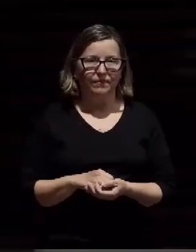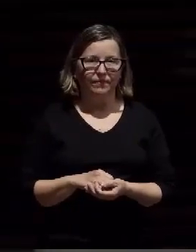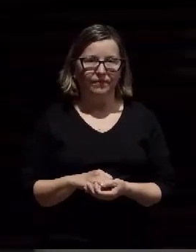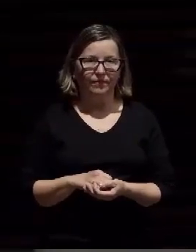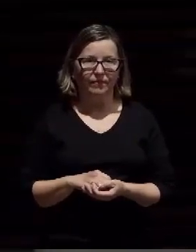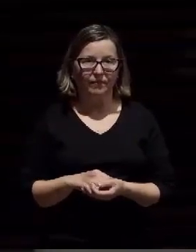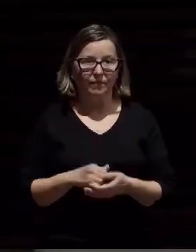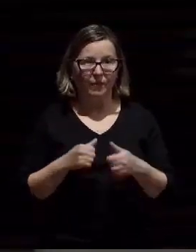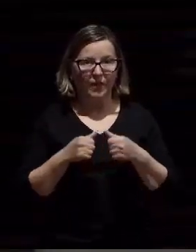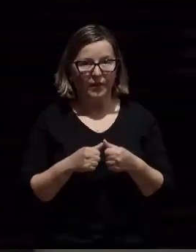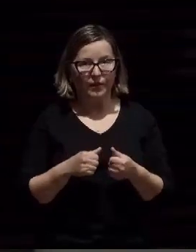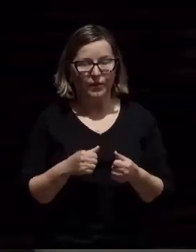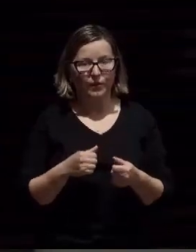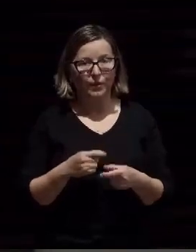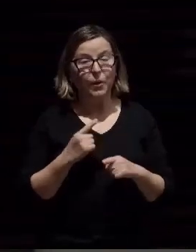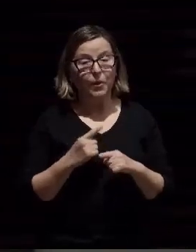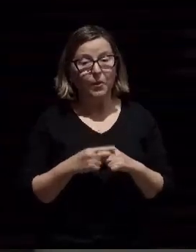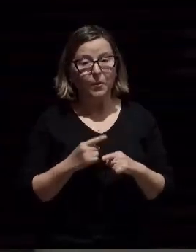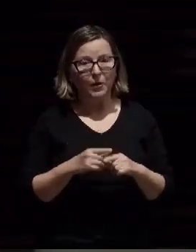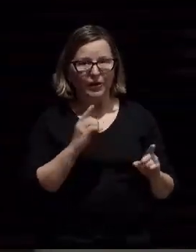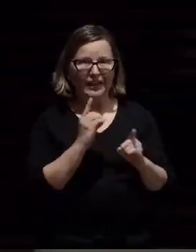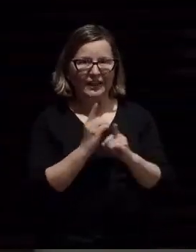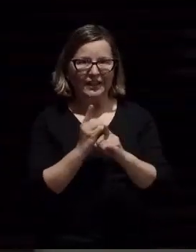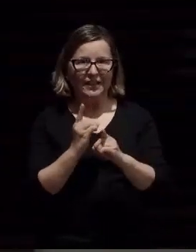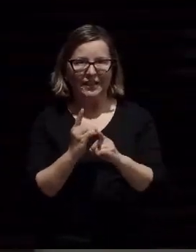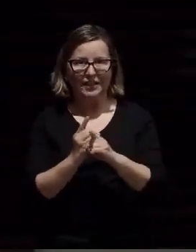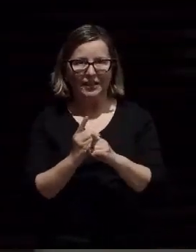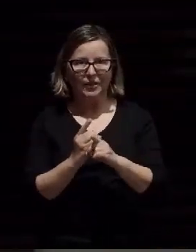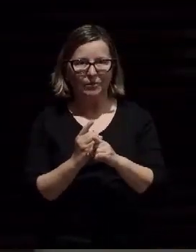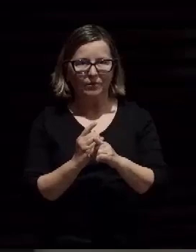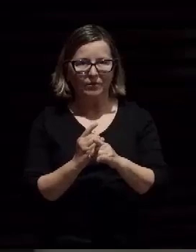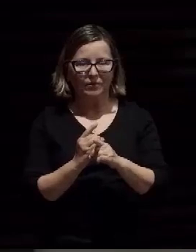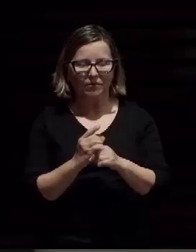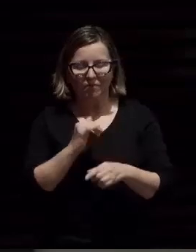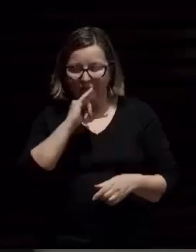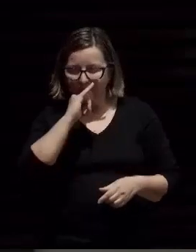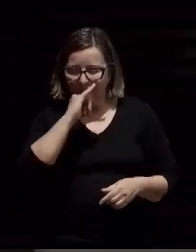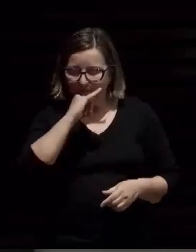porque eles estavam dominados por tristeza.